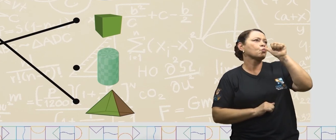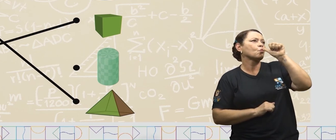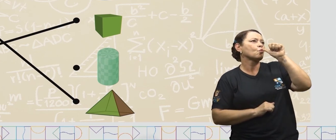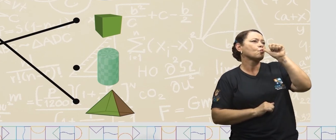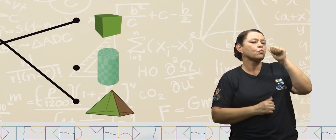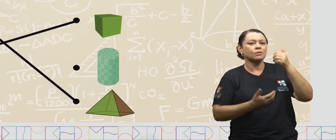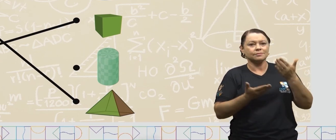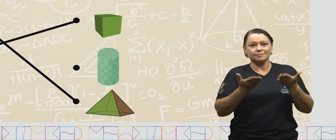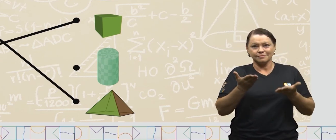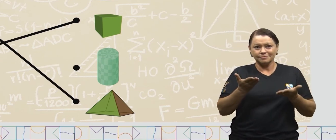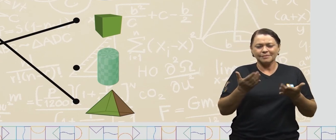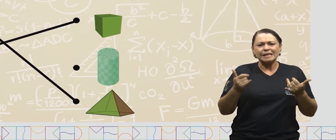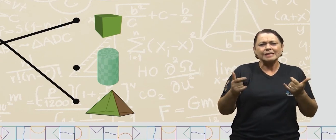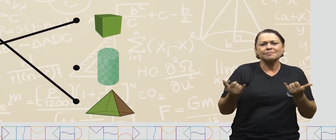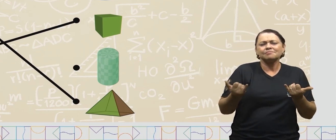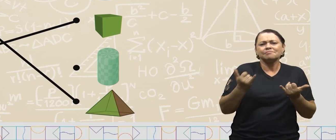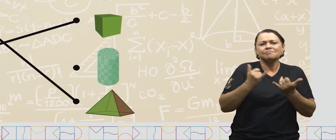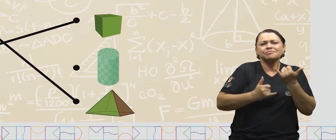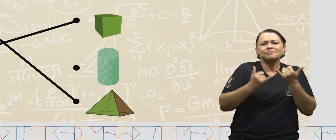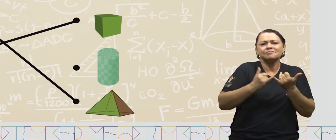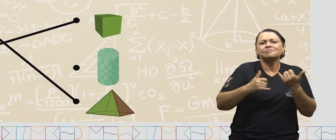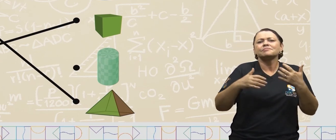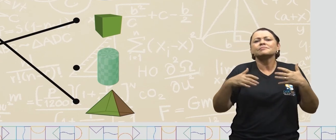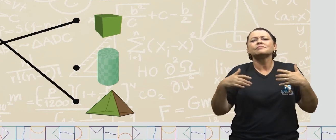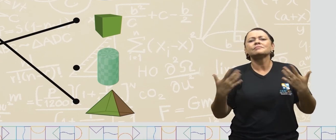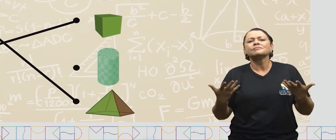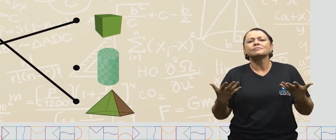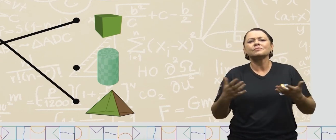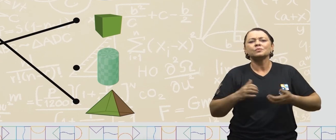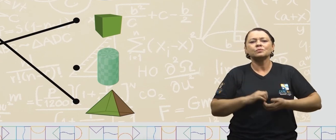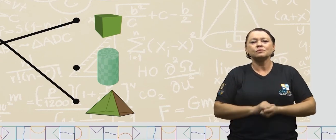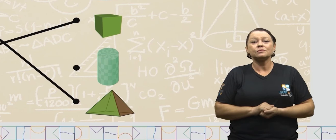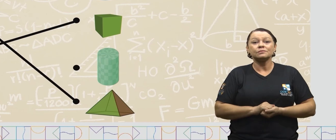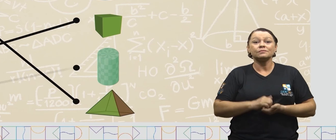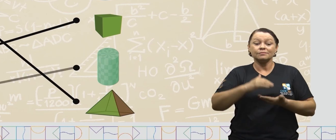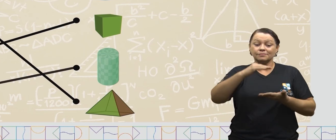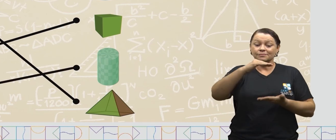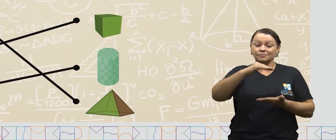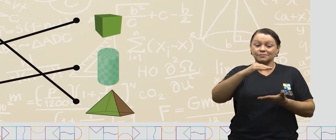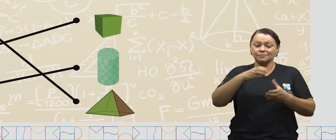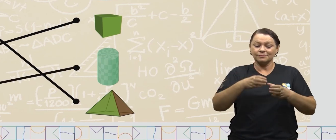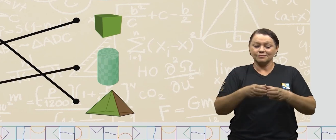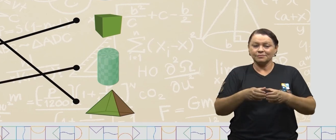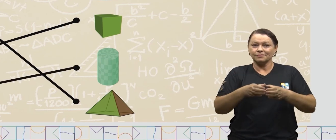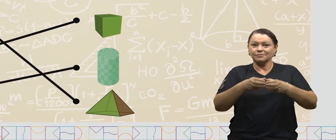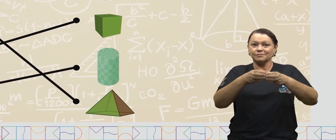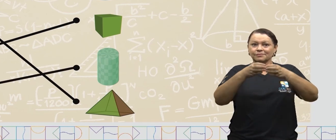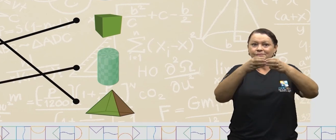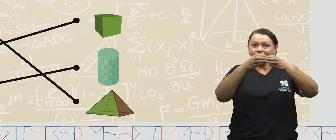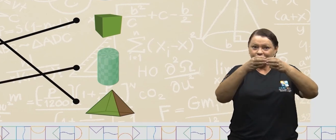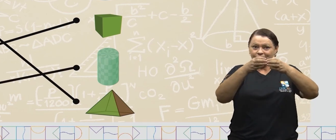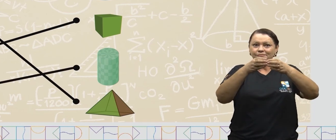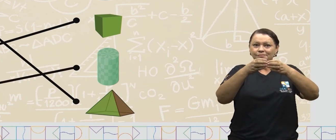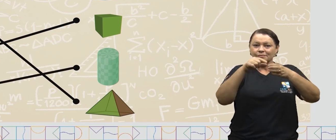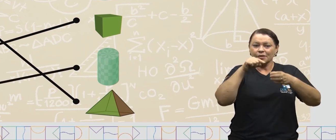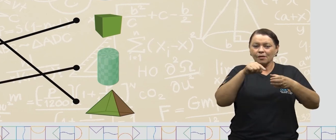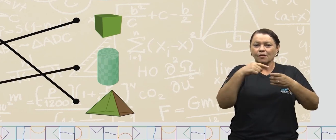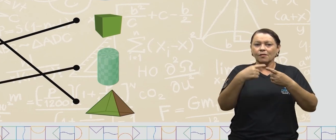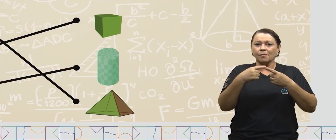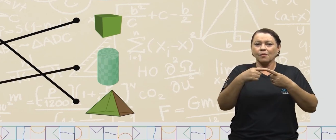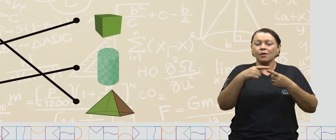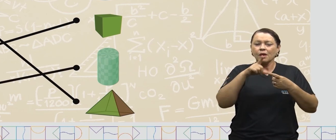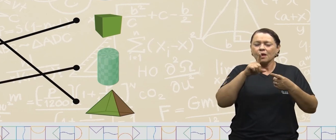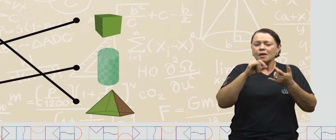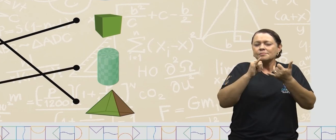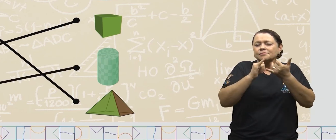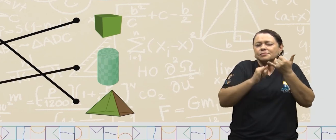uma mamadeira. Esta mamadeira se aproxima do formato de um cilindro. Olha só, observe bem, a forma